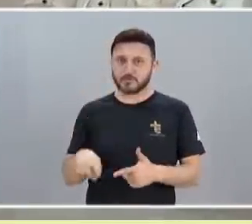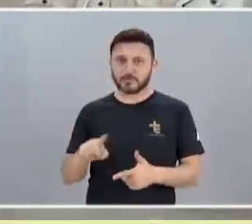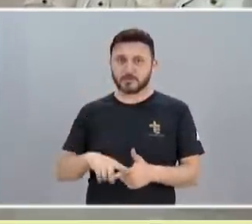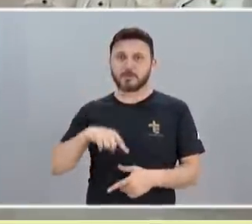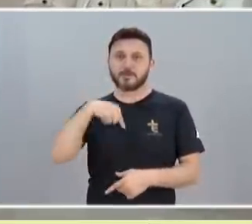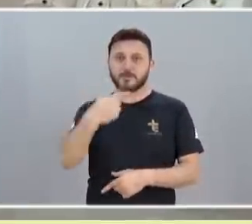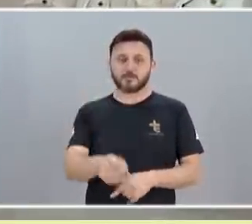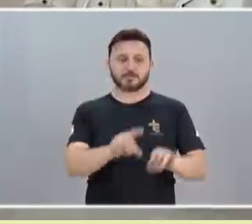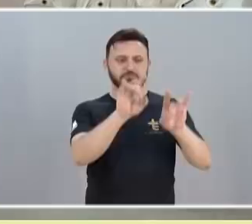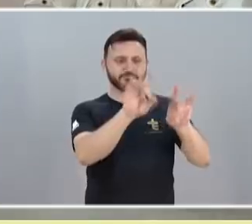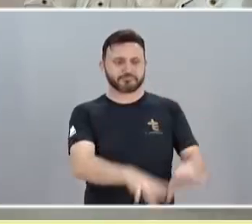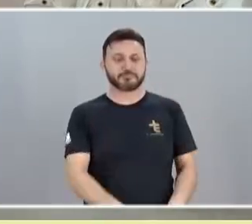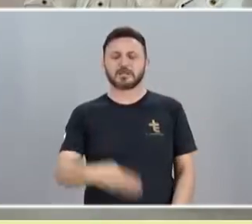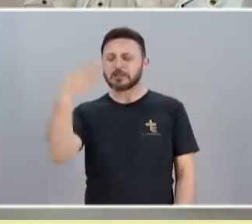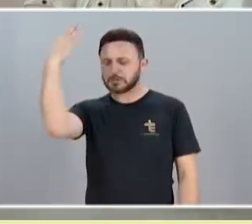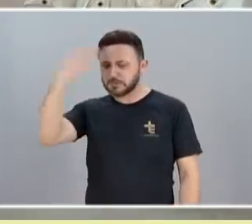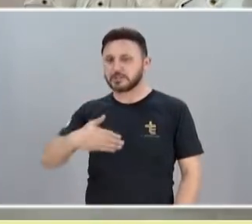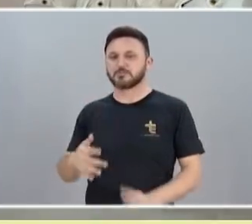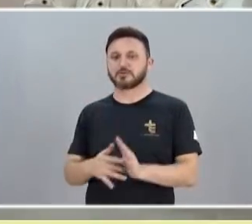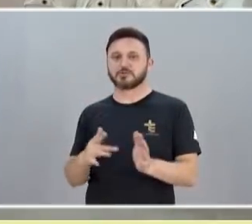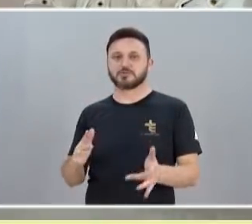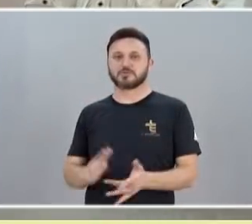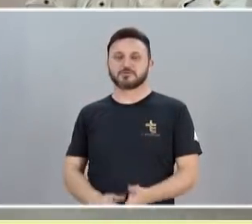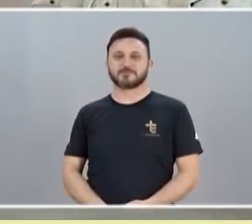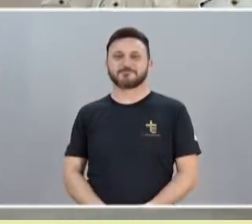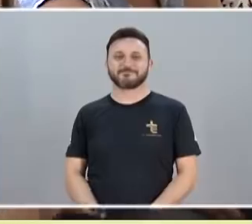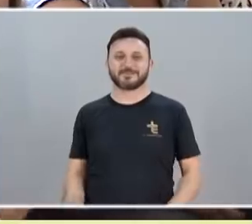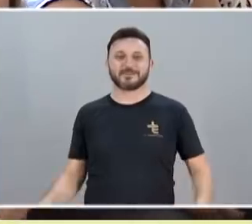depois sejamos testemunhas de Jesus. Amém.